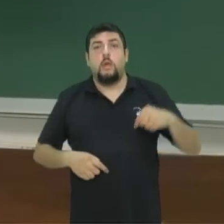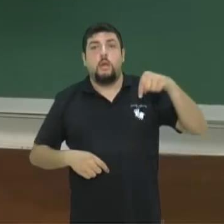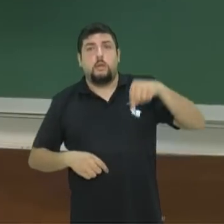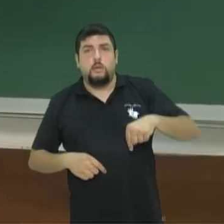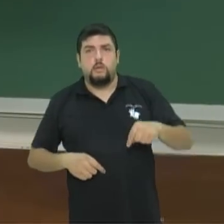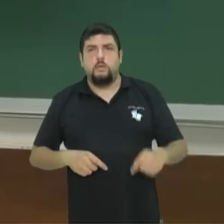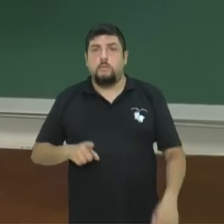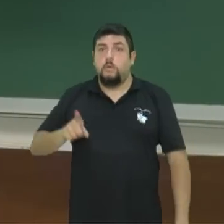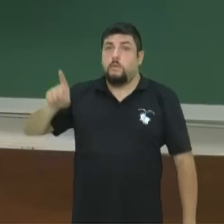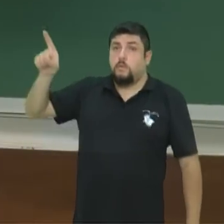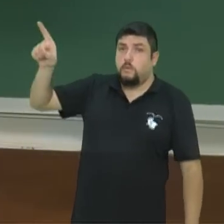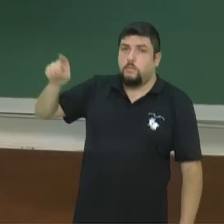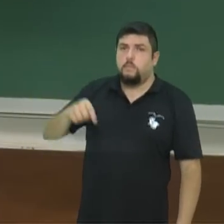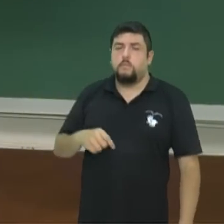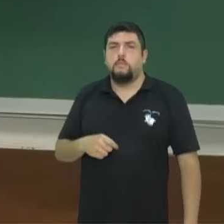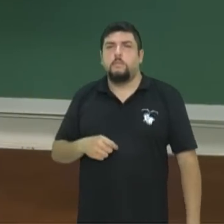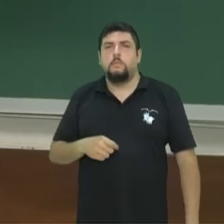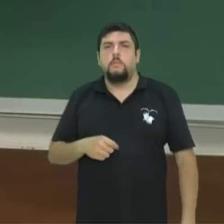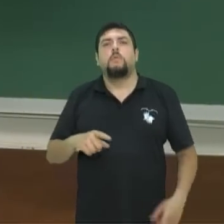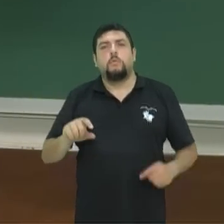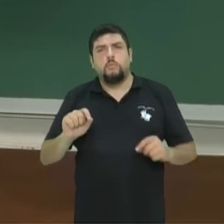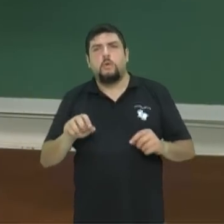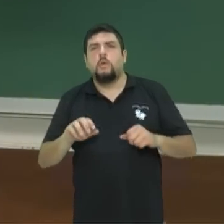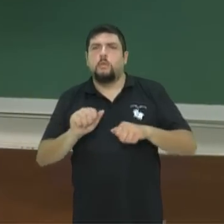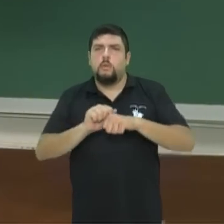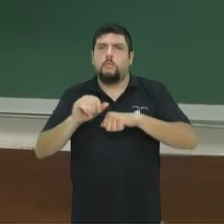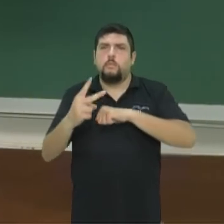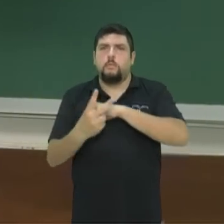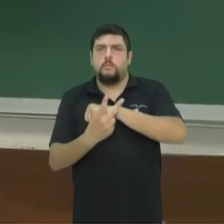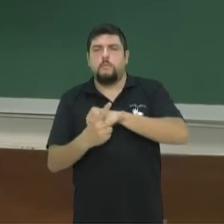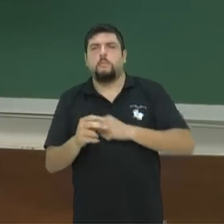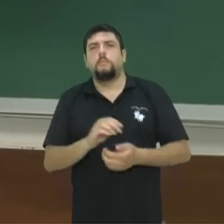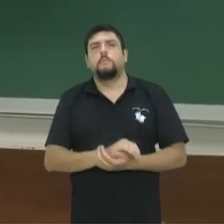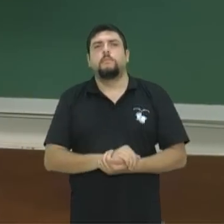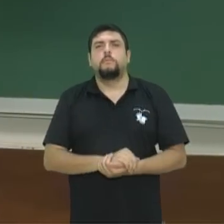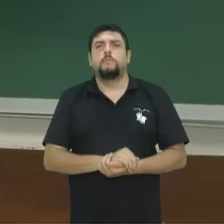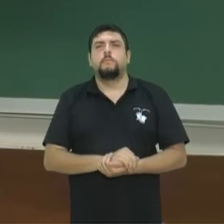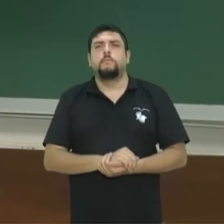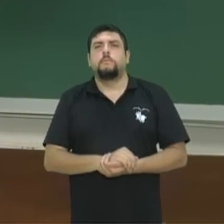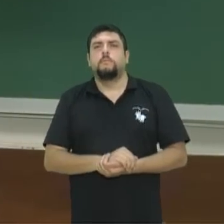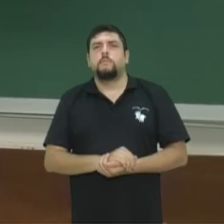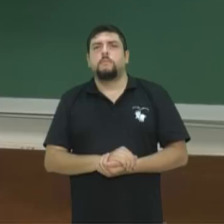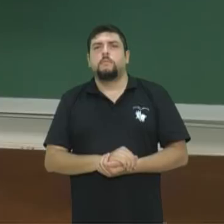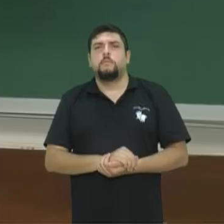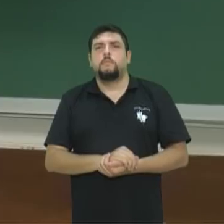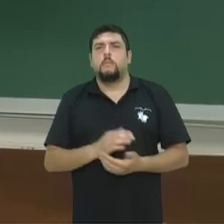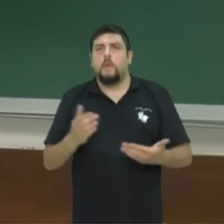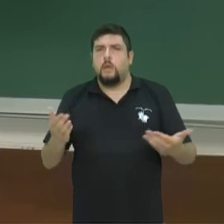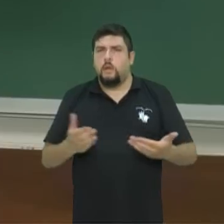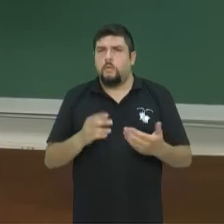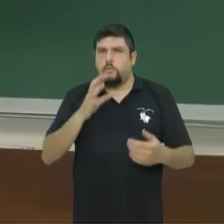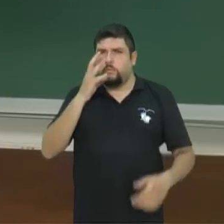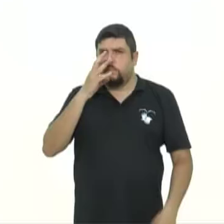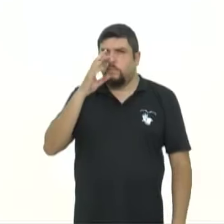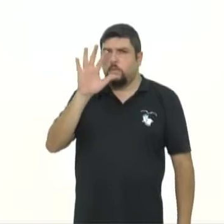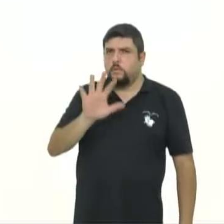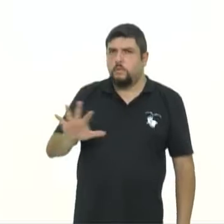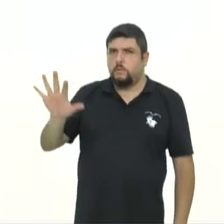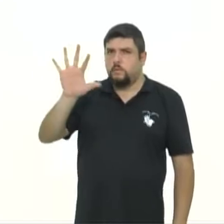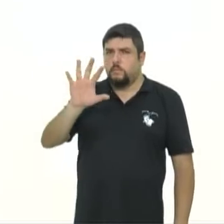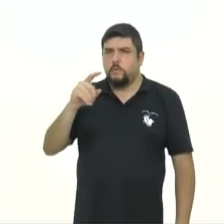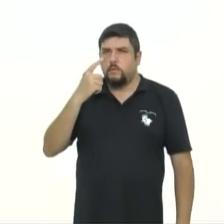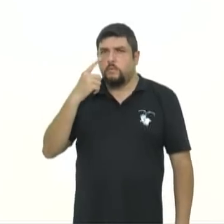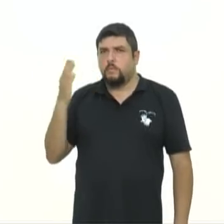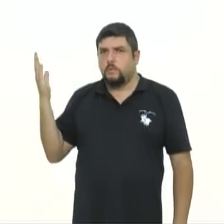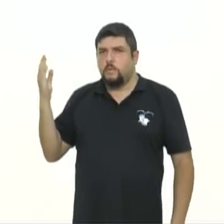nosso caso aqui. Então, a gente sabe que aqui nós temos exemplos de verbos, certo? Agora, vamos analisar essas imagens aqui, né? Essa imagem, inclusive,